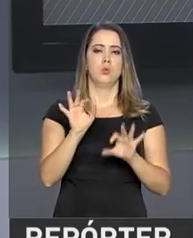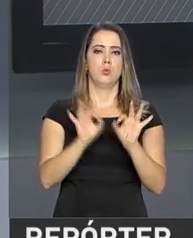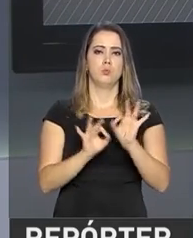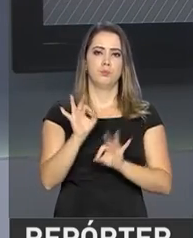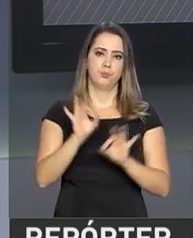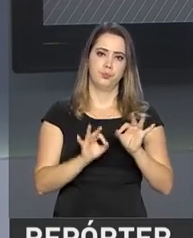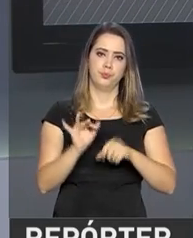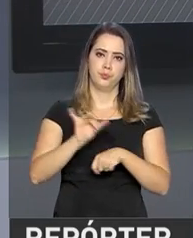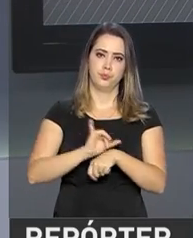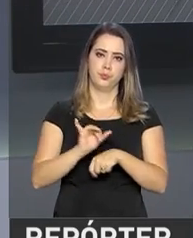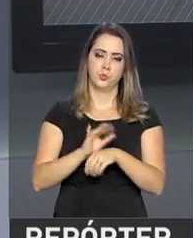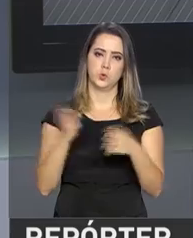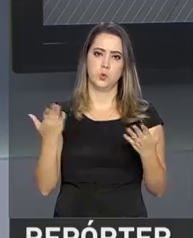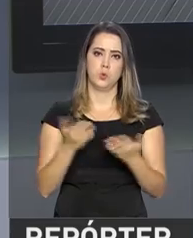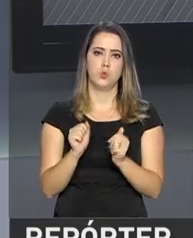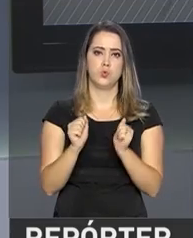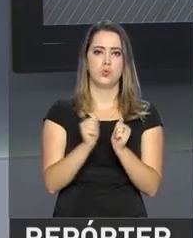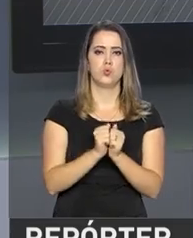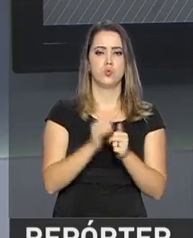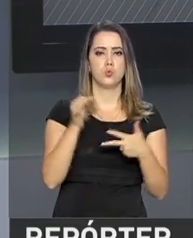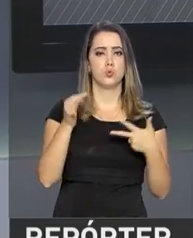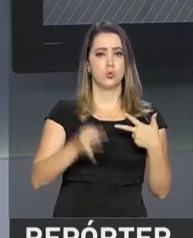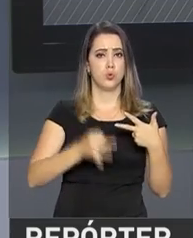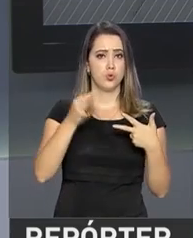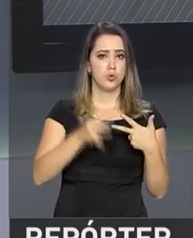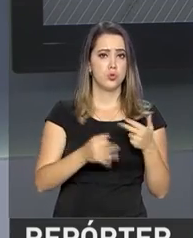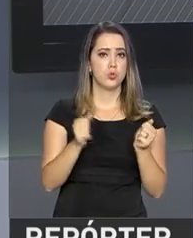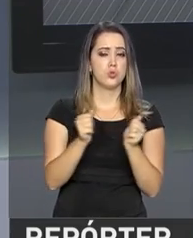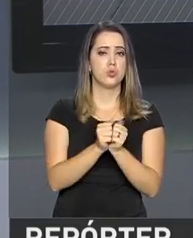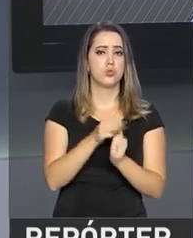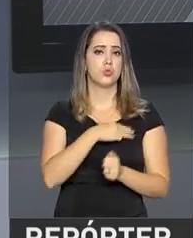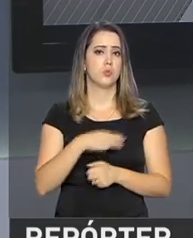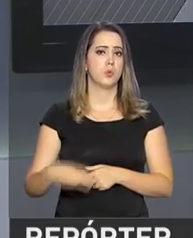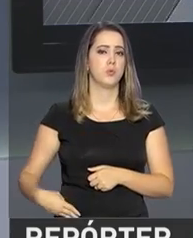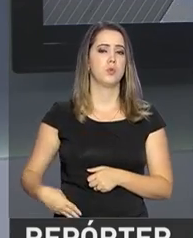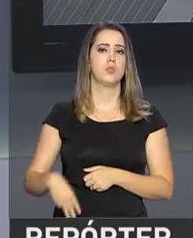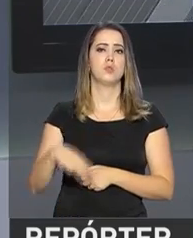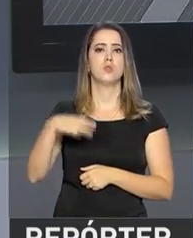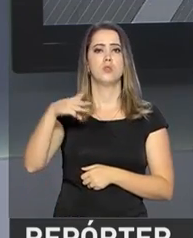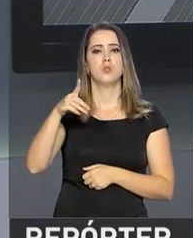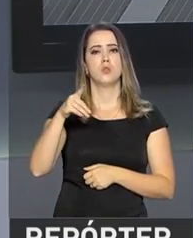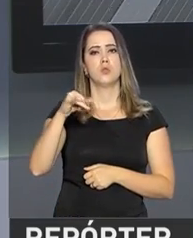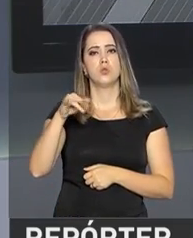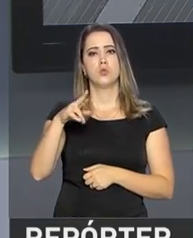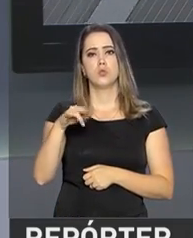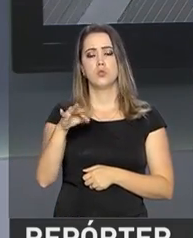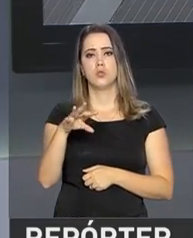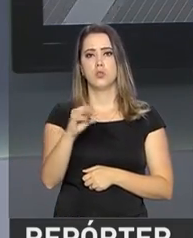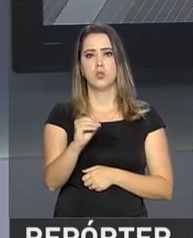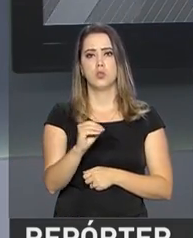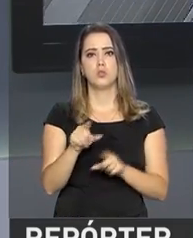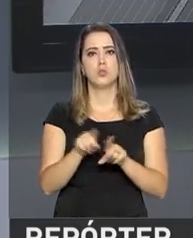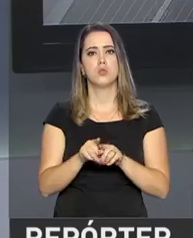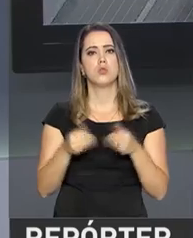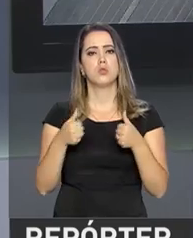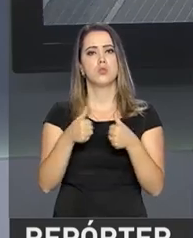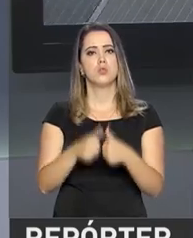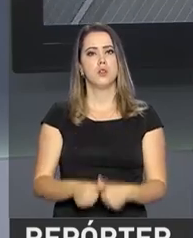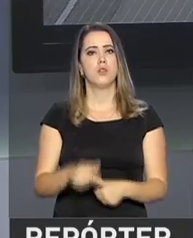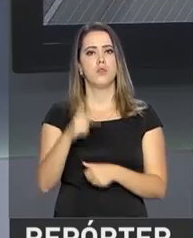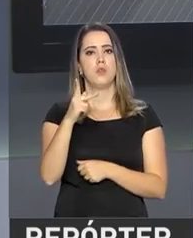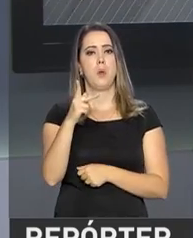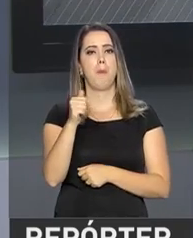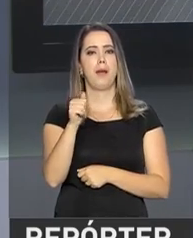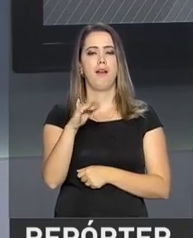missão com representantes do poder judiciário e também com o ministro dos direitos humanos gustavo rocha esteve em pacaraíma e boa